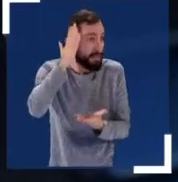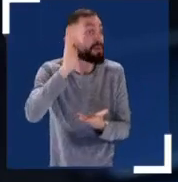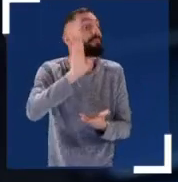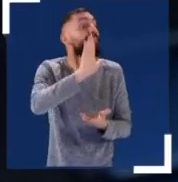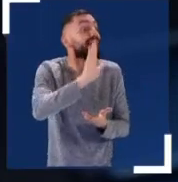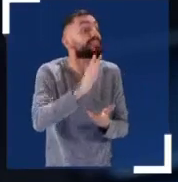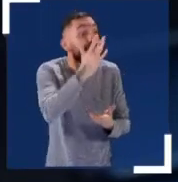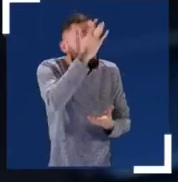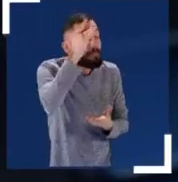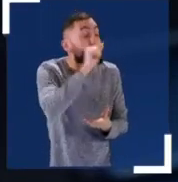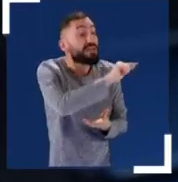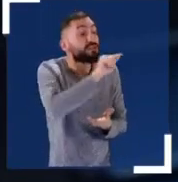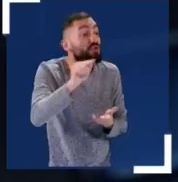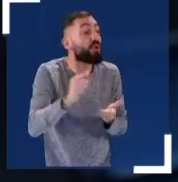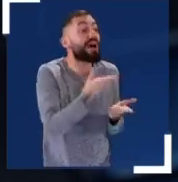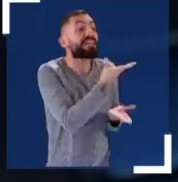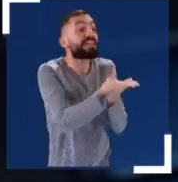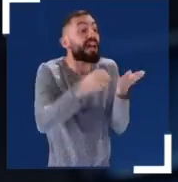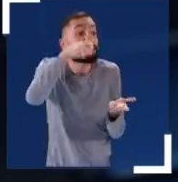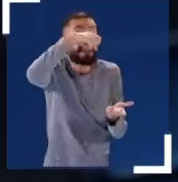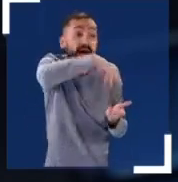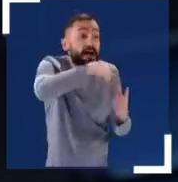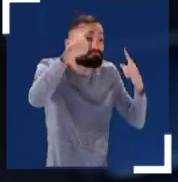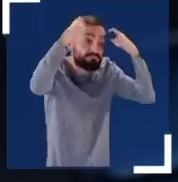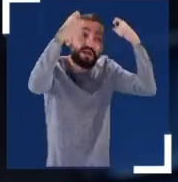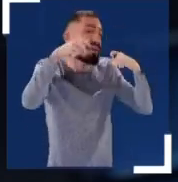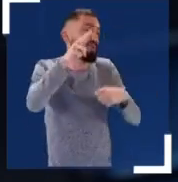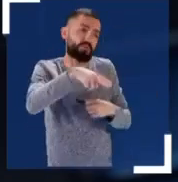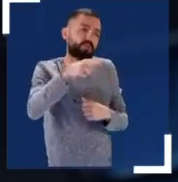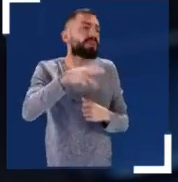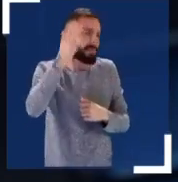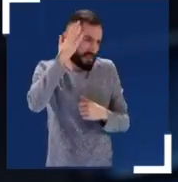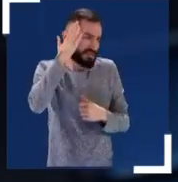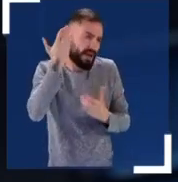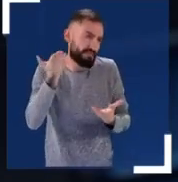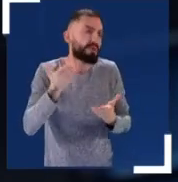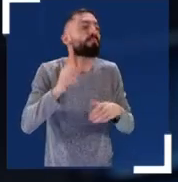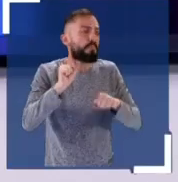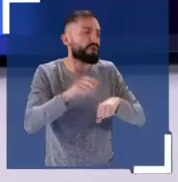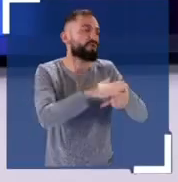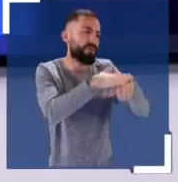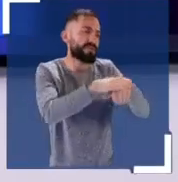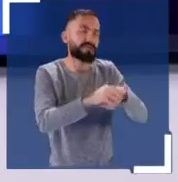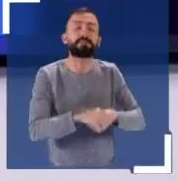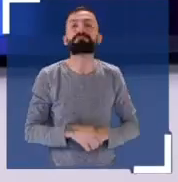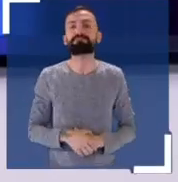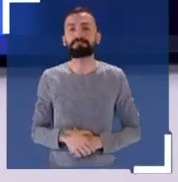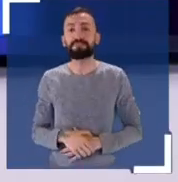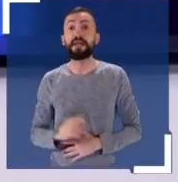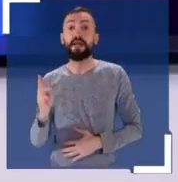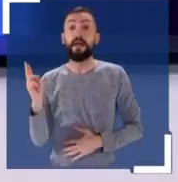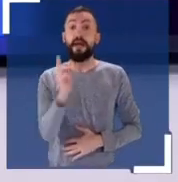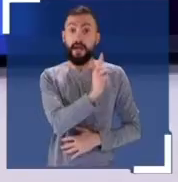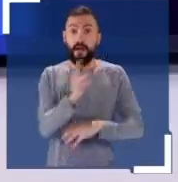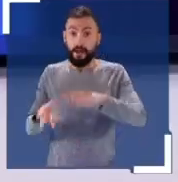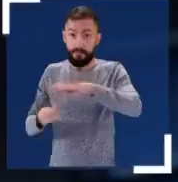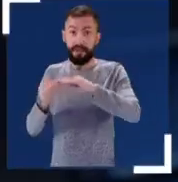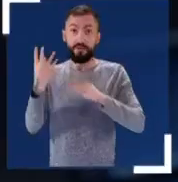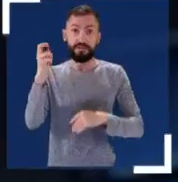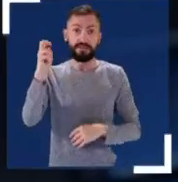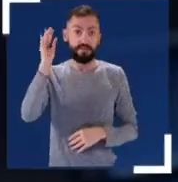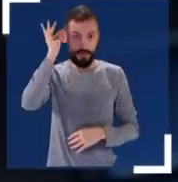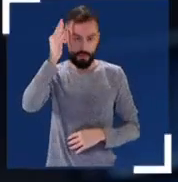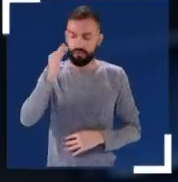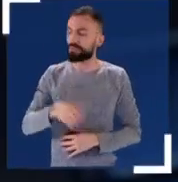tratar as pessoas e desnecessariamente na agressividade, porque não é necessário, você pode ter entendimento. A réplica, 45 segundos, por gentileza.